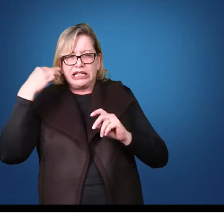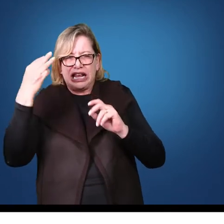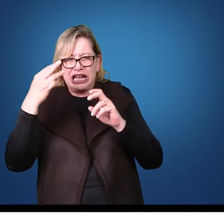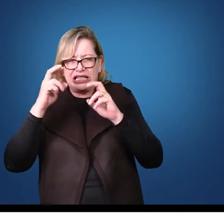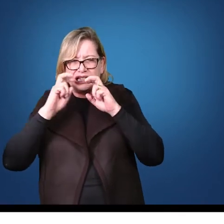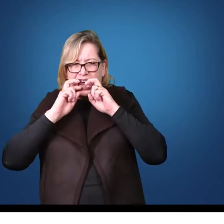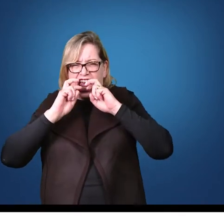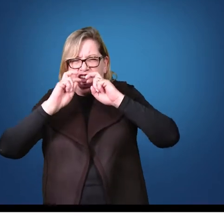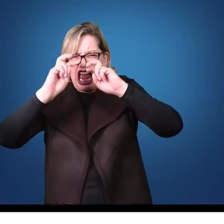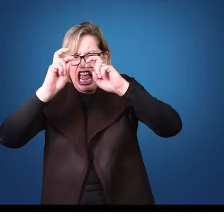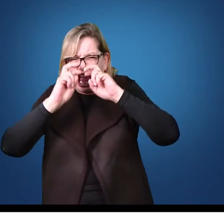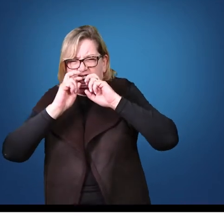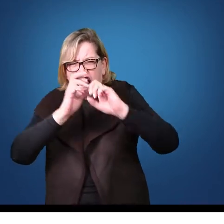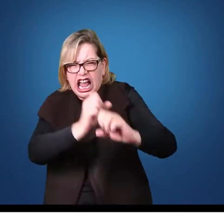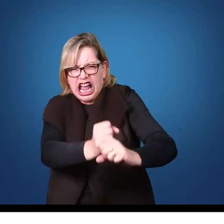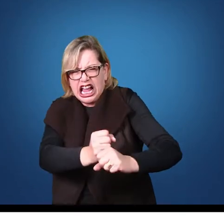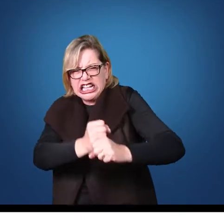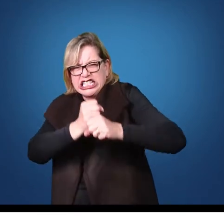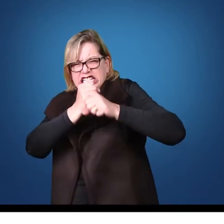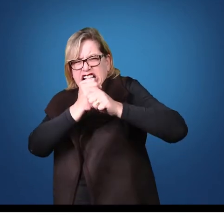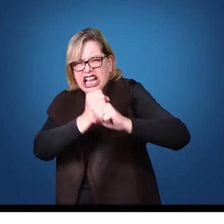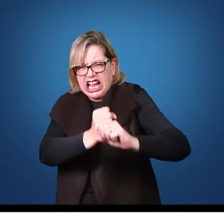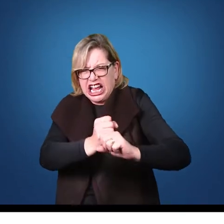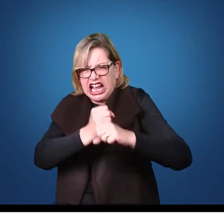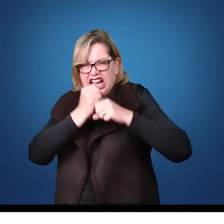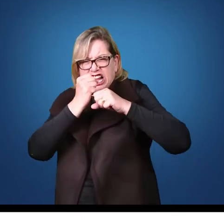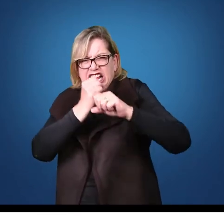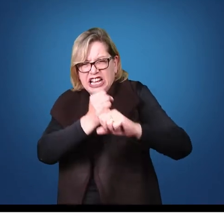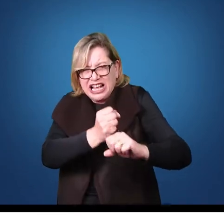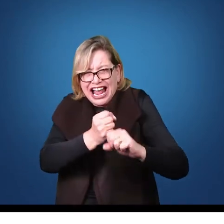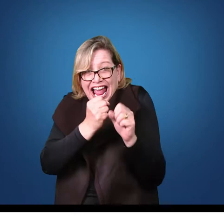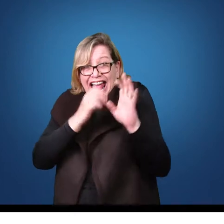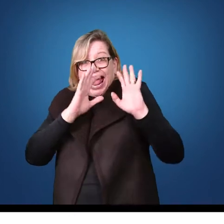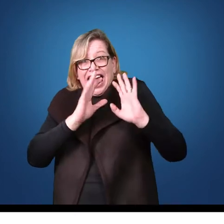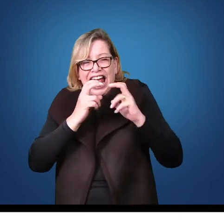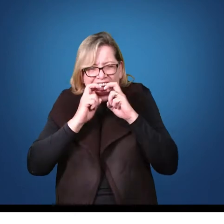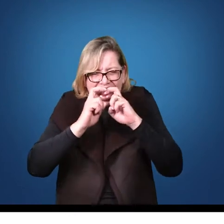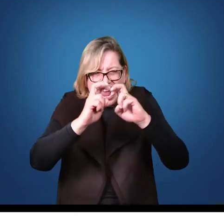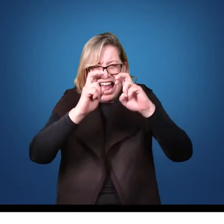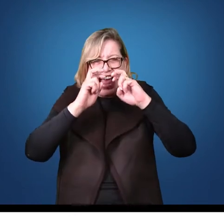Três! Puxa que puxa! Puxa que puxa! Ah!